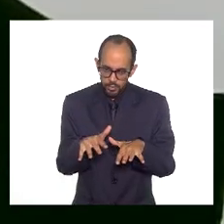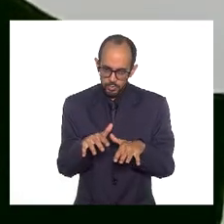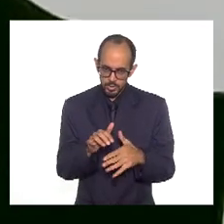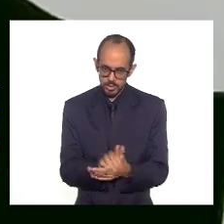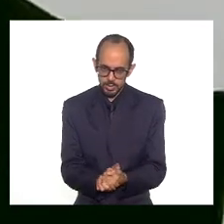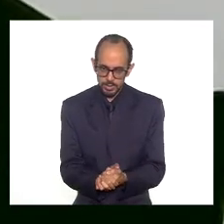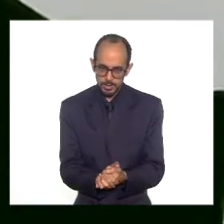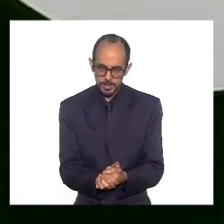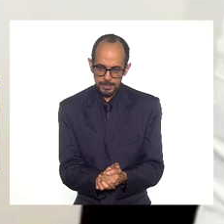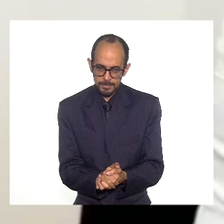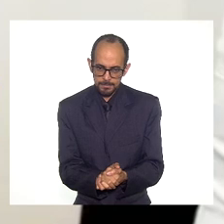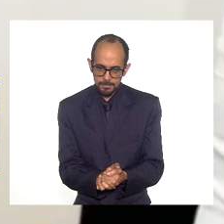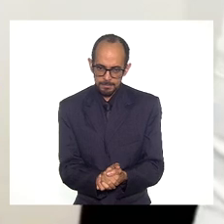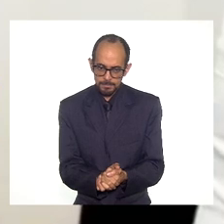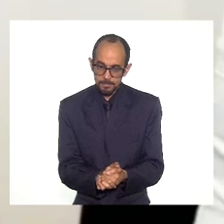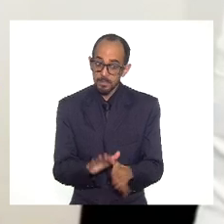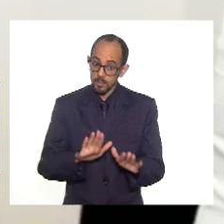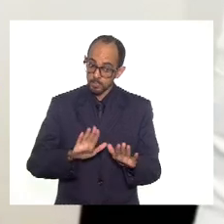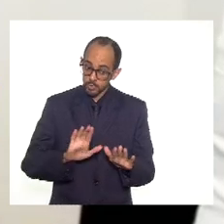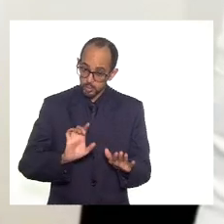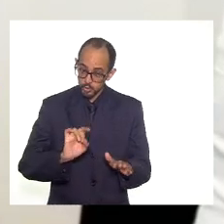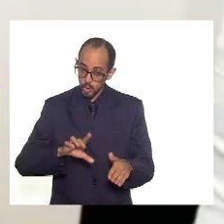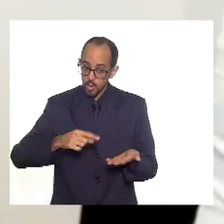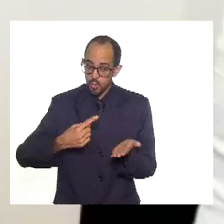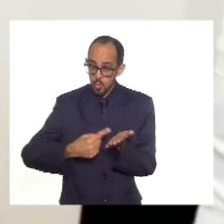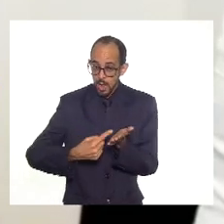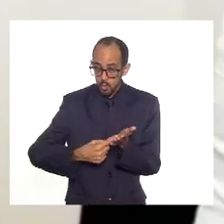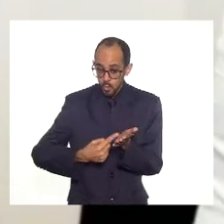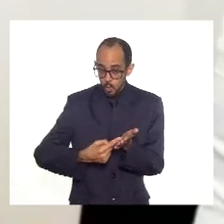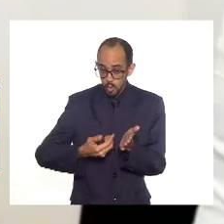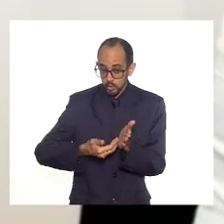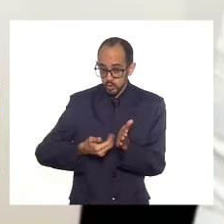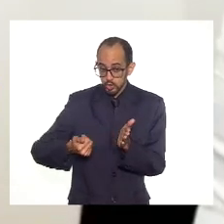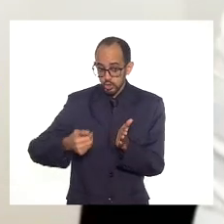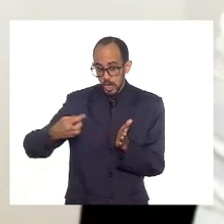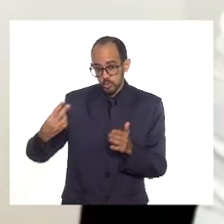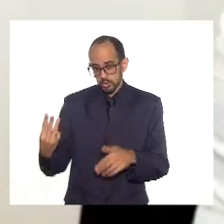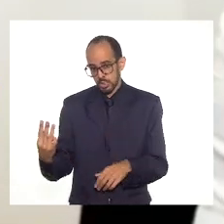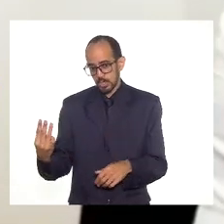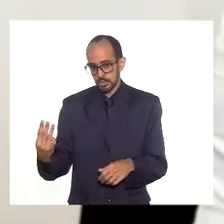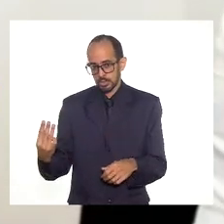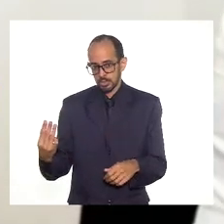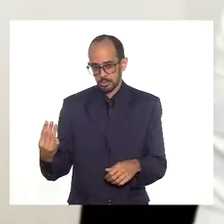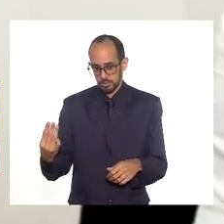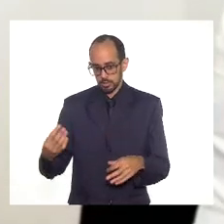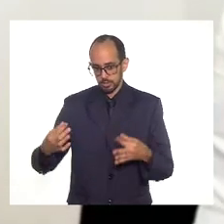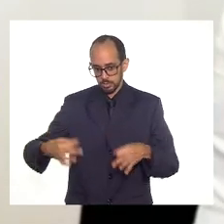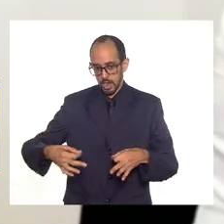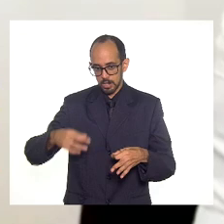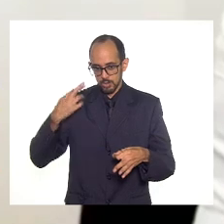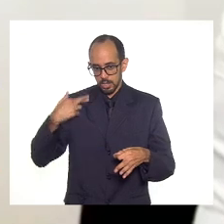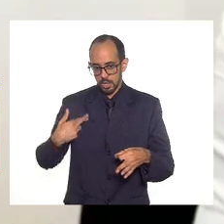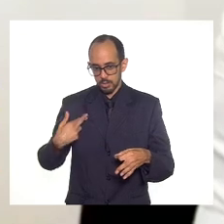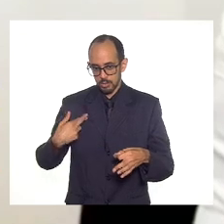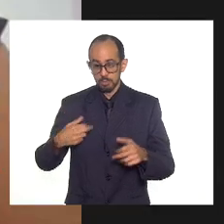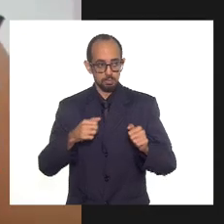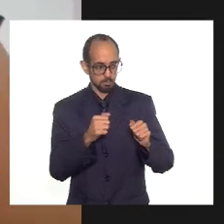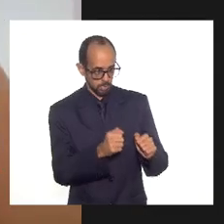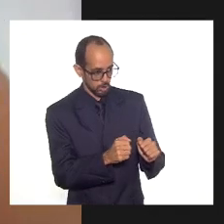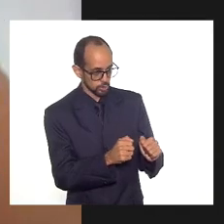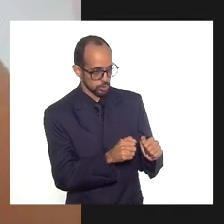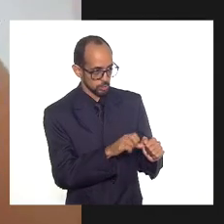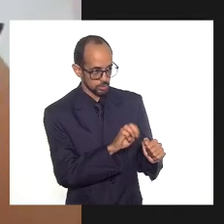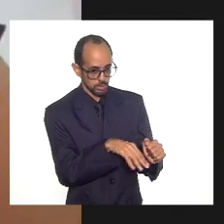Eu passa esse com o acordo de retirar os demais, tá certo, deputada Renata? Pode ser assim?